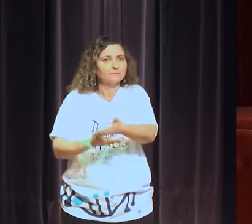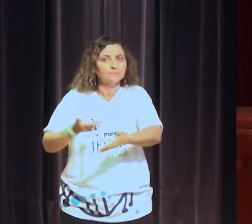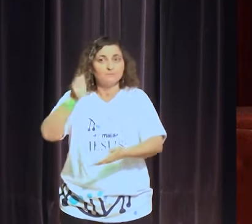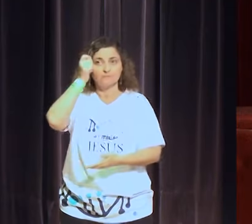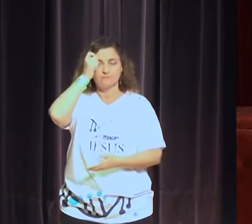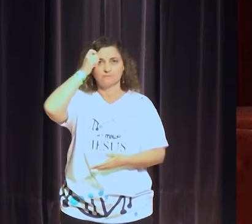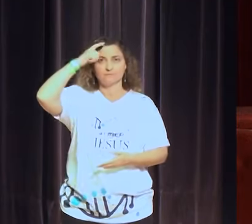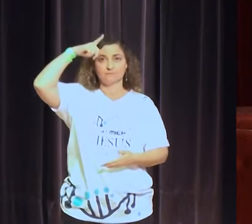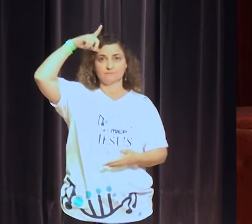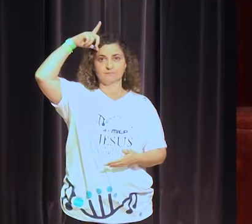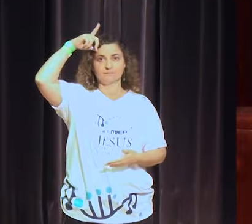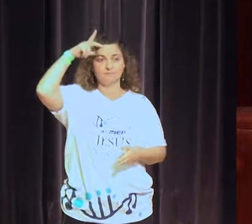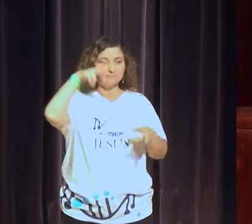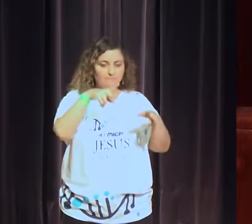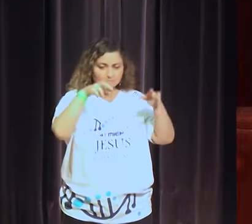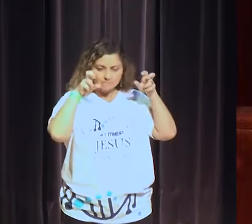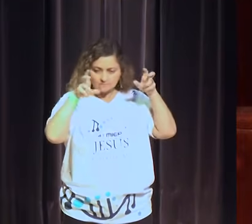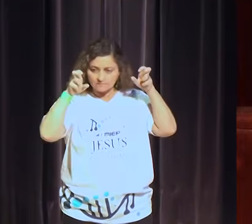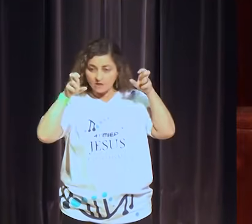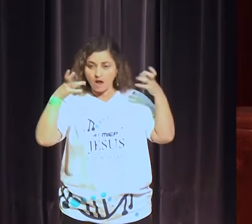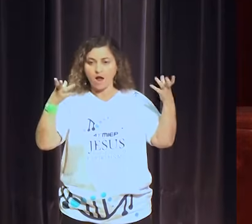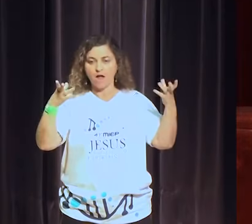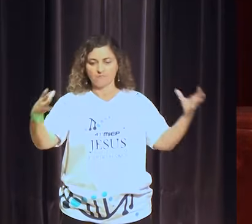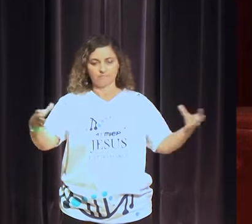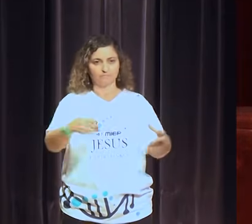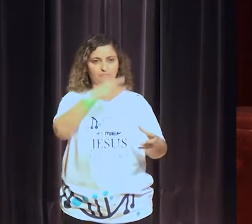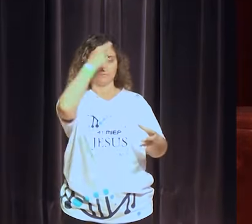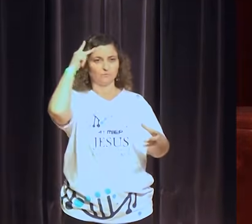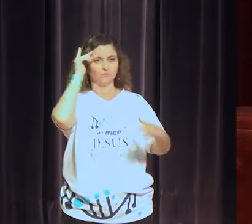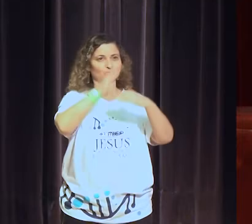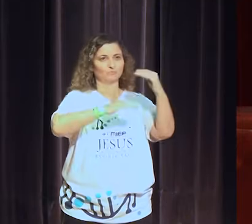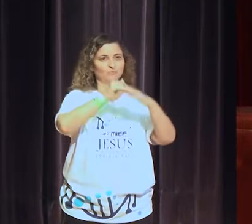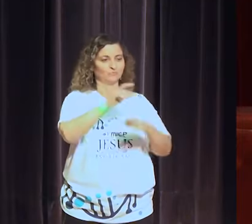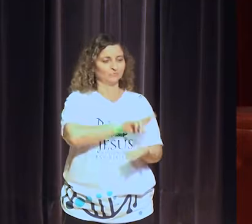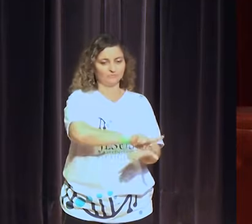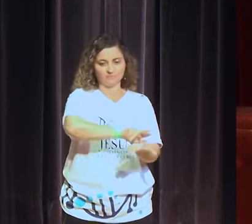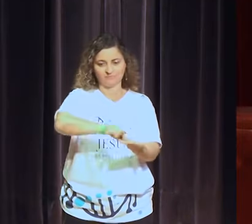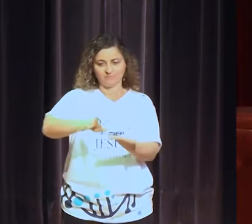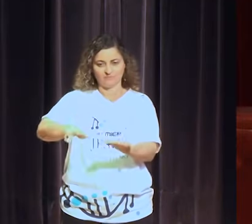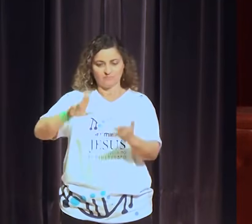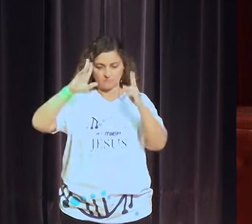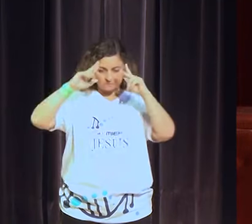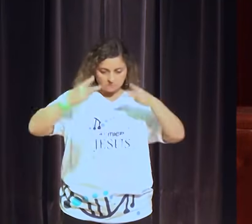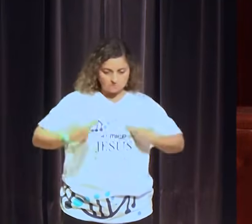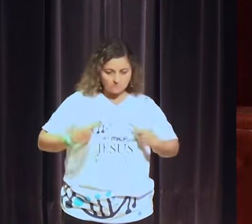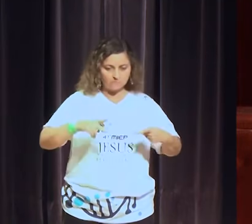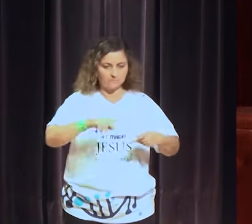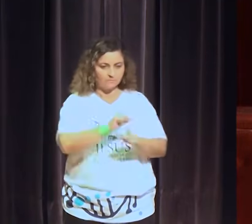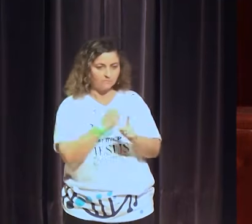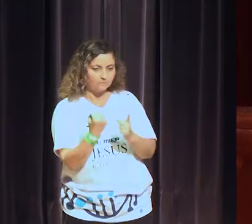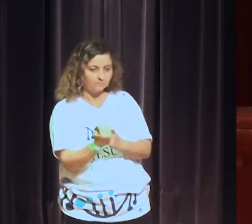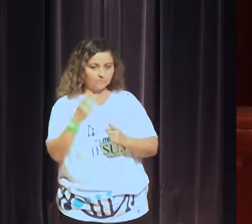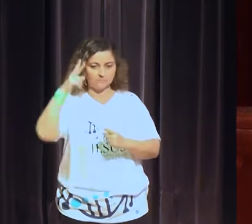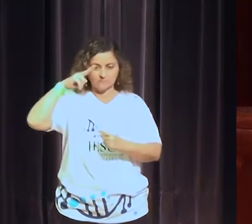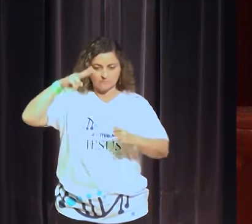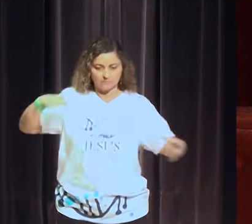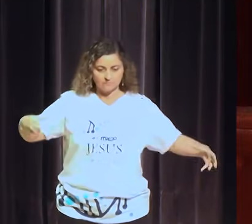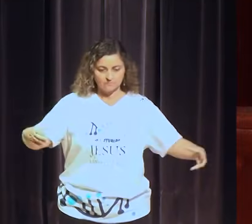troque percepções. Então, vem o antropólogo, vem o sociólogo, e unem percepções.